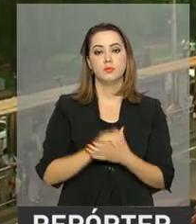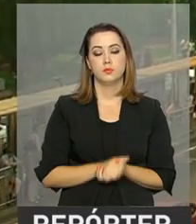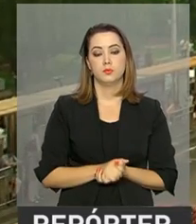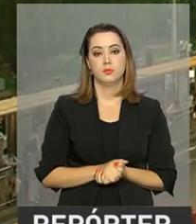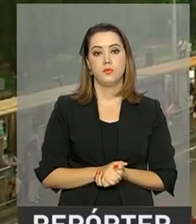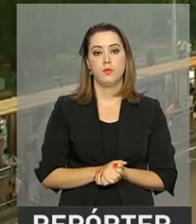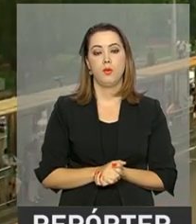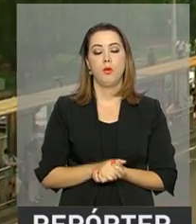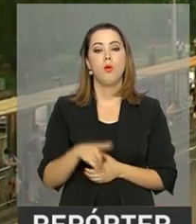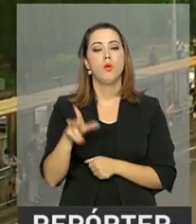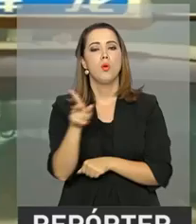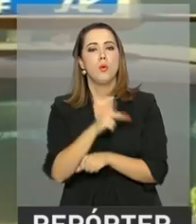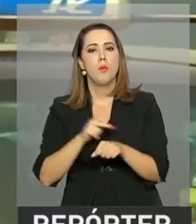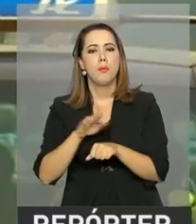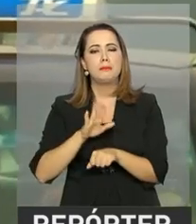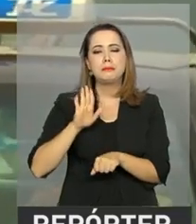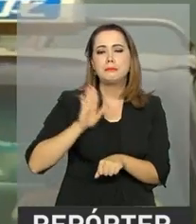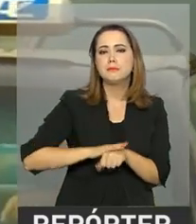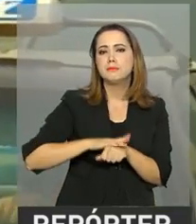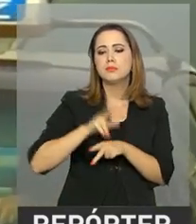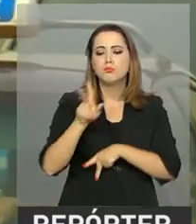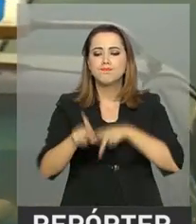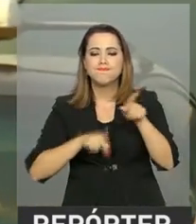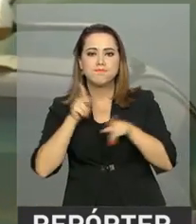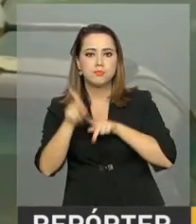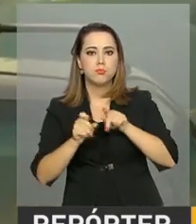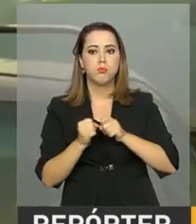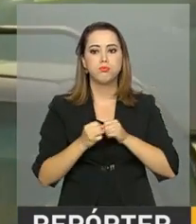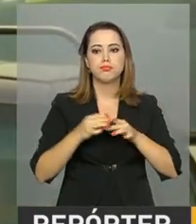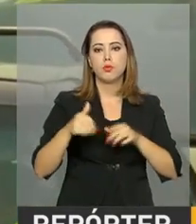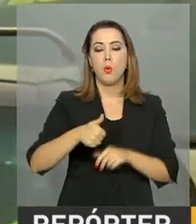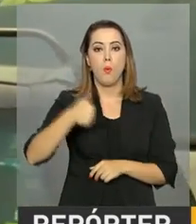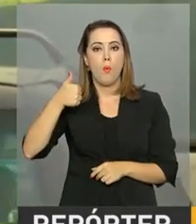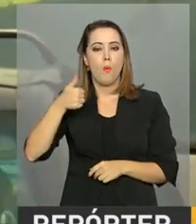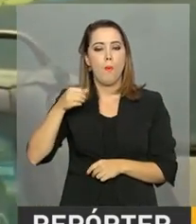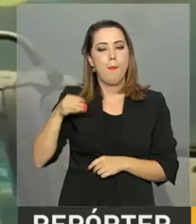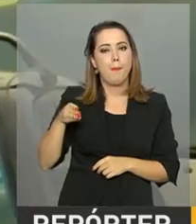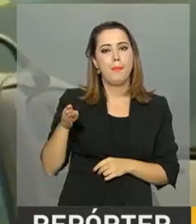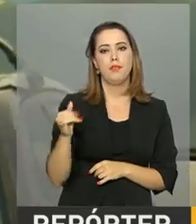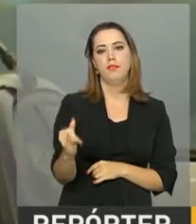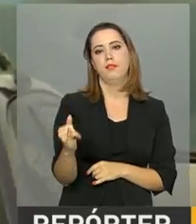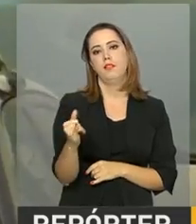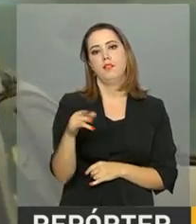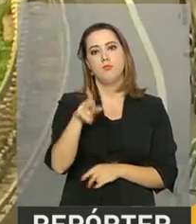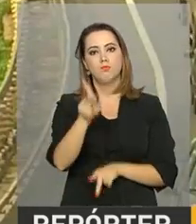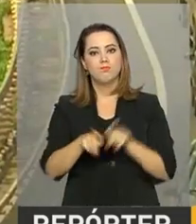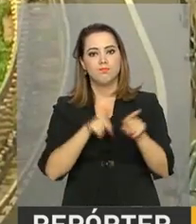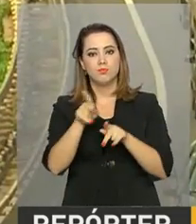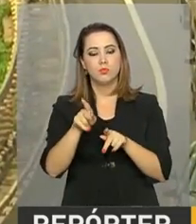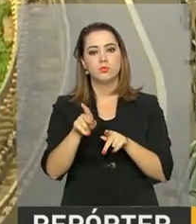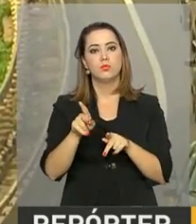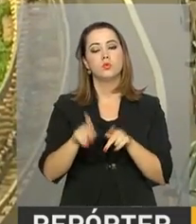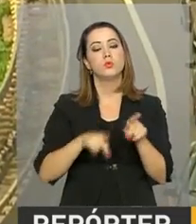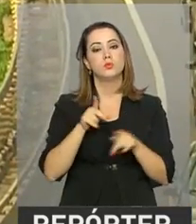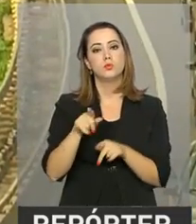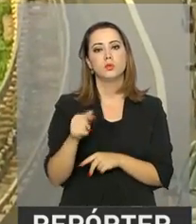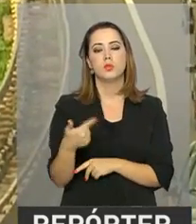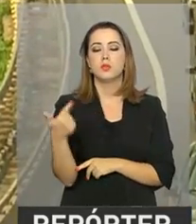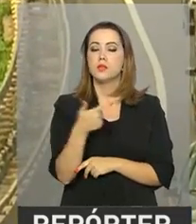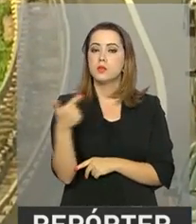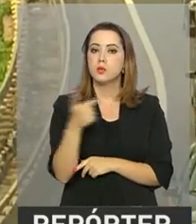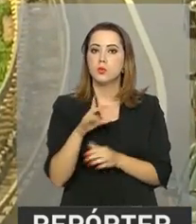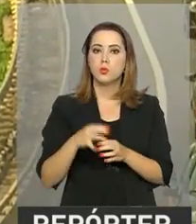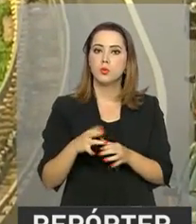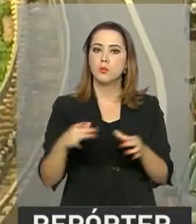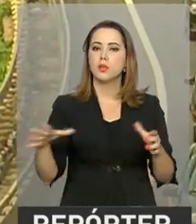o país mais populoso do planeta com cerca de 1 bilhão 300 milhões de habitantes se tornou a segunda maior economia do